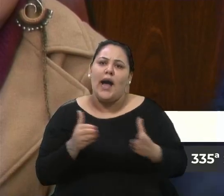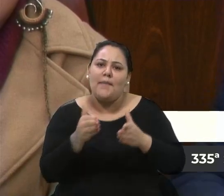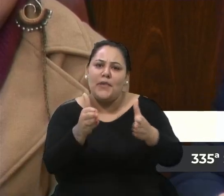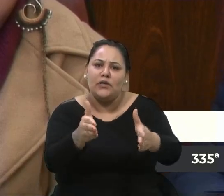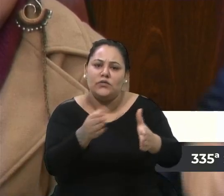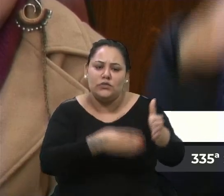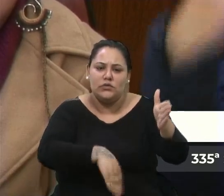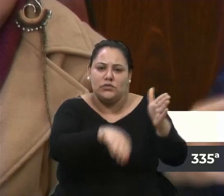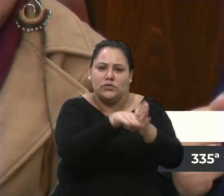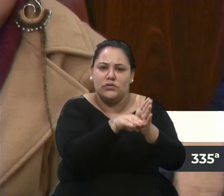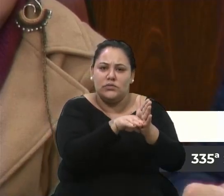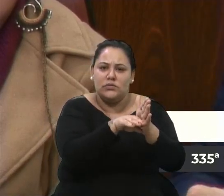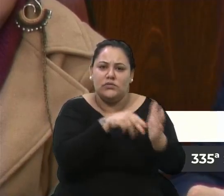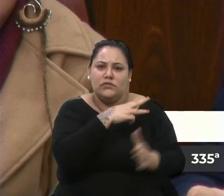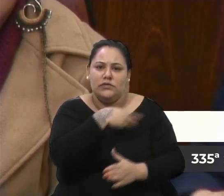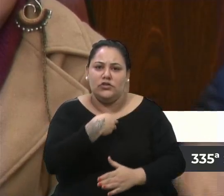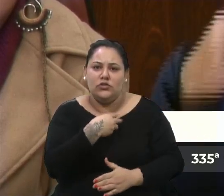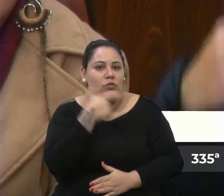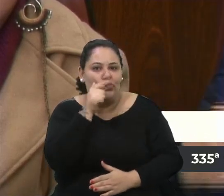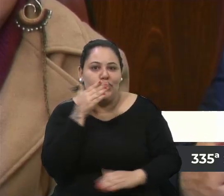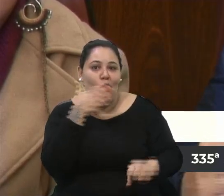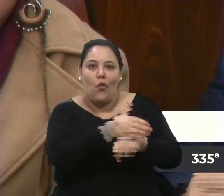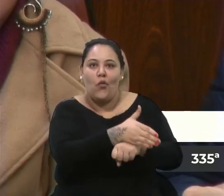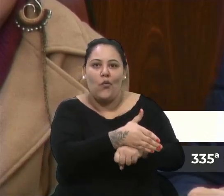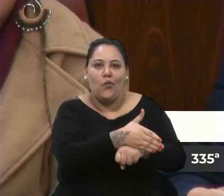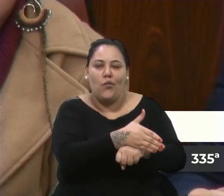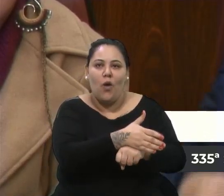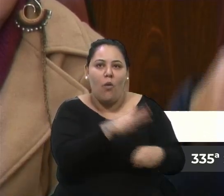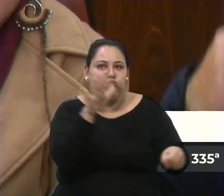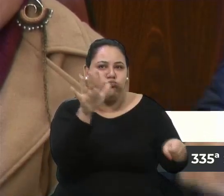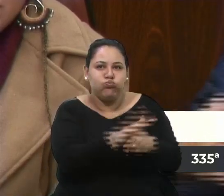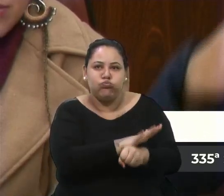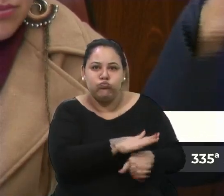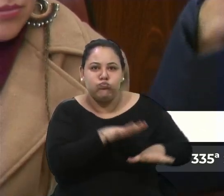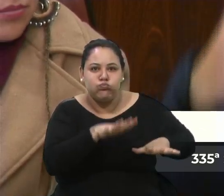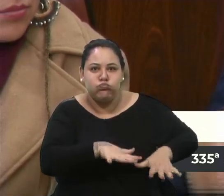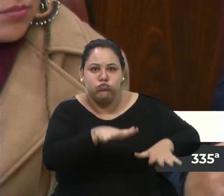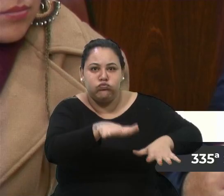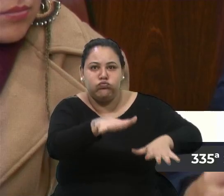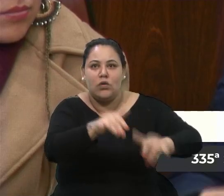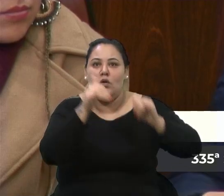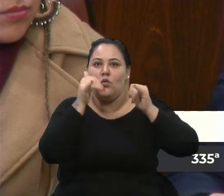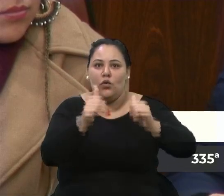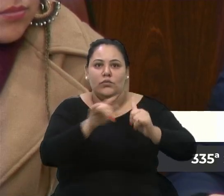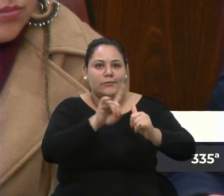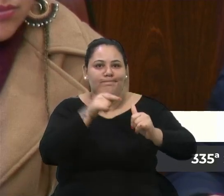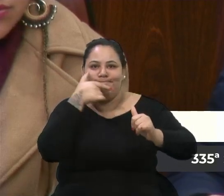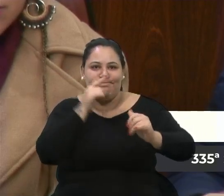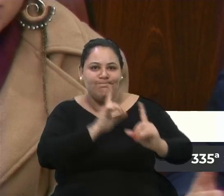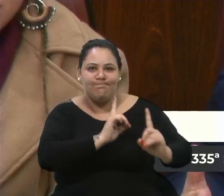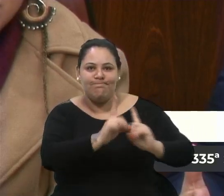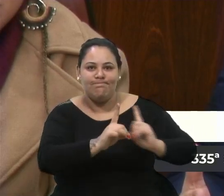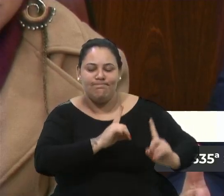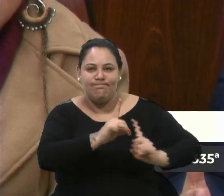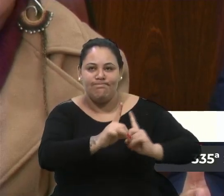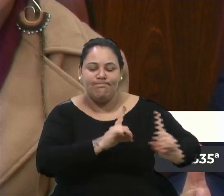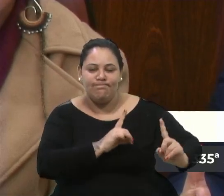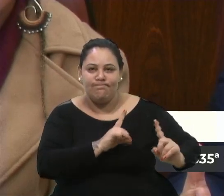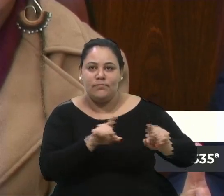estacionamento da Visate, é intrafegável. Intrafegável, né? Os ônibus não conseguem circular. Então,